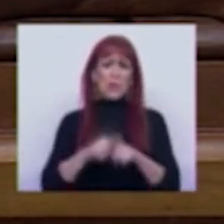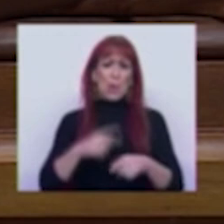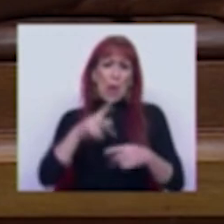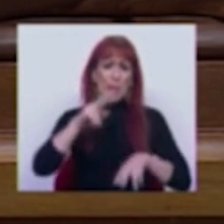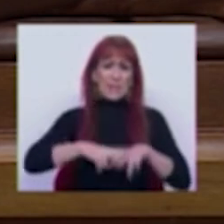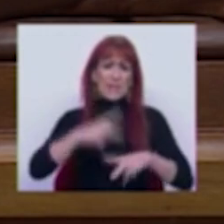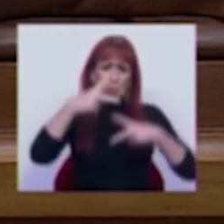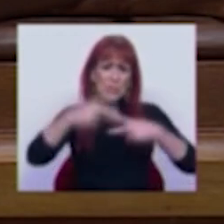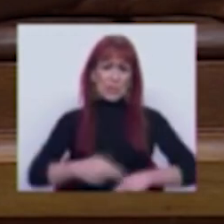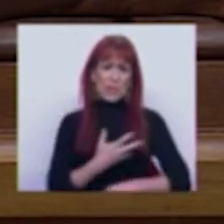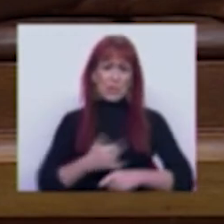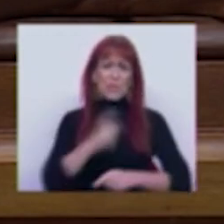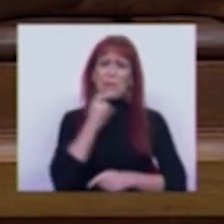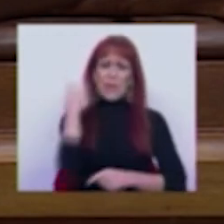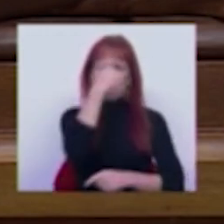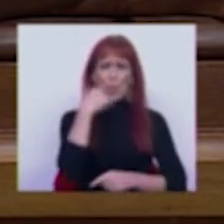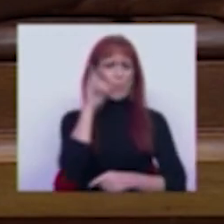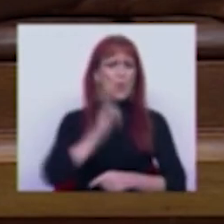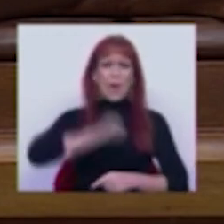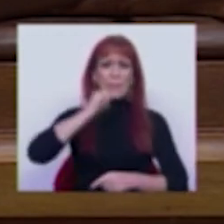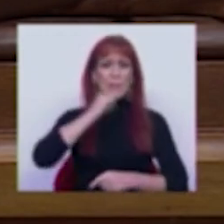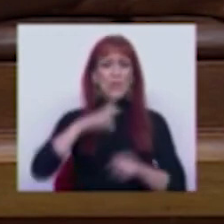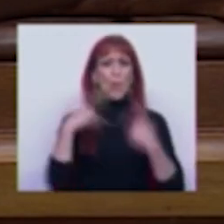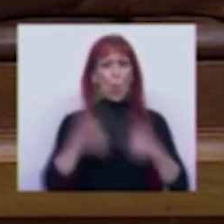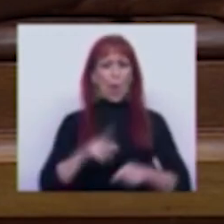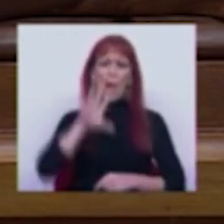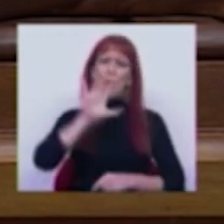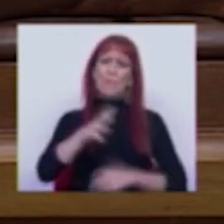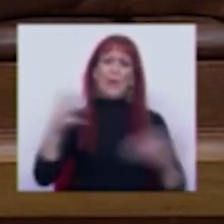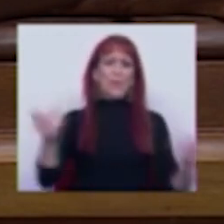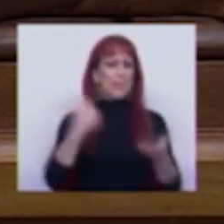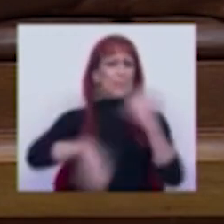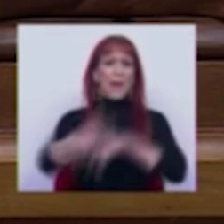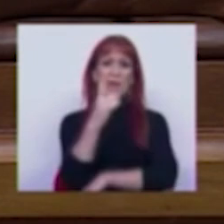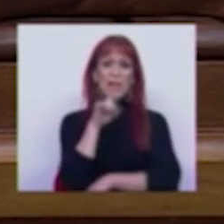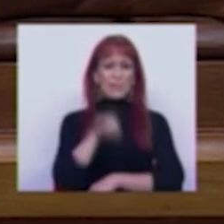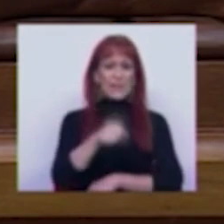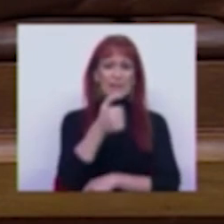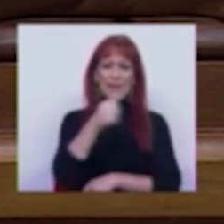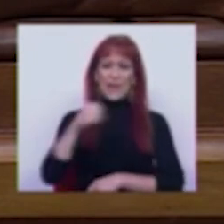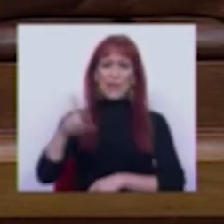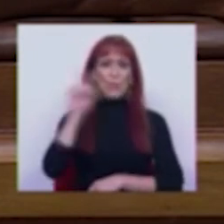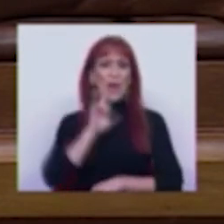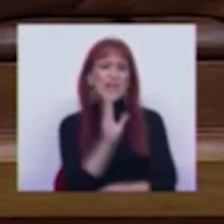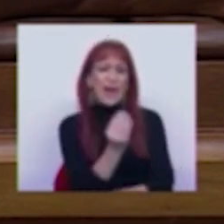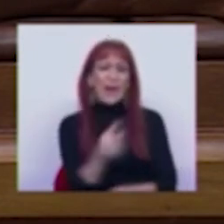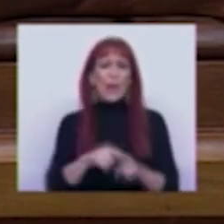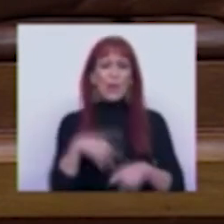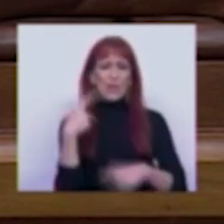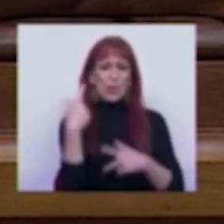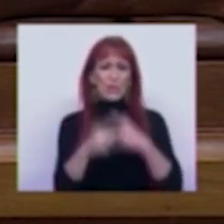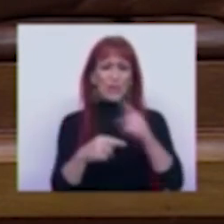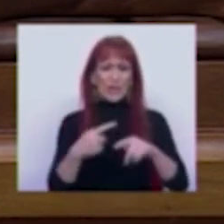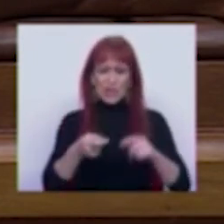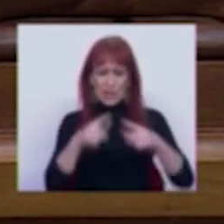suspensas. Abril não tem ainda rosto de mulher. Quando existem no nosso país mais de 6.500 mulheres e meninas que foram vítimas de